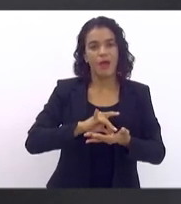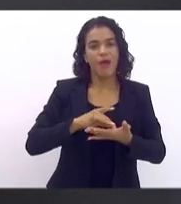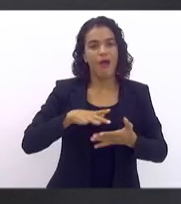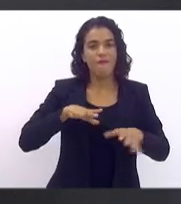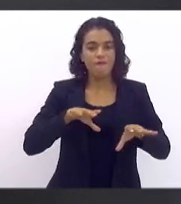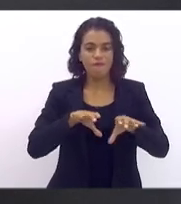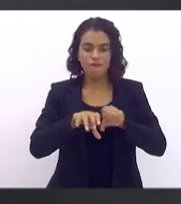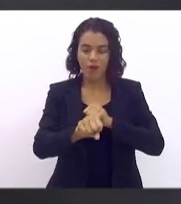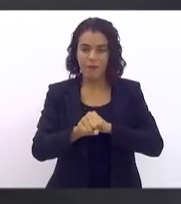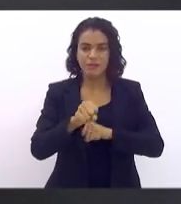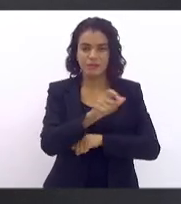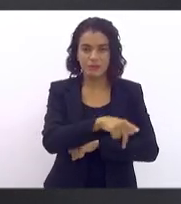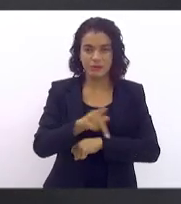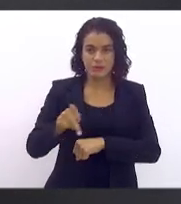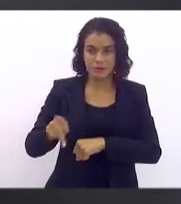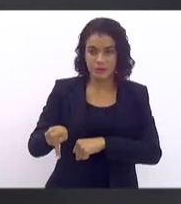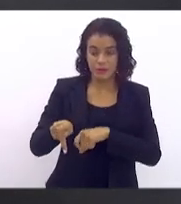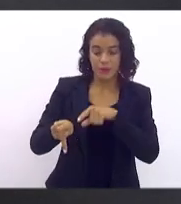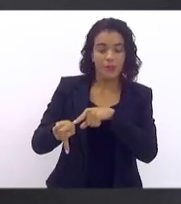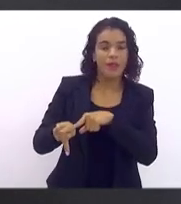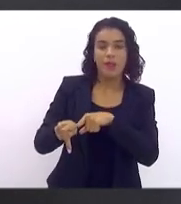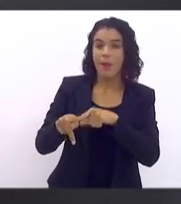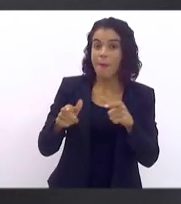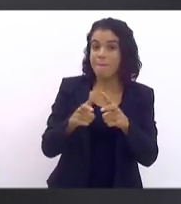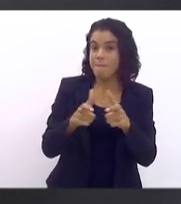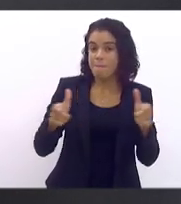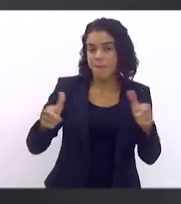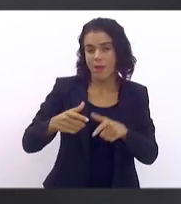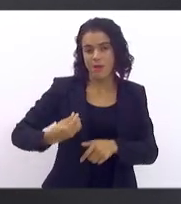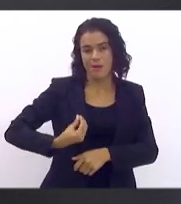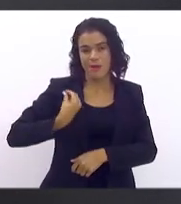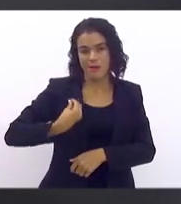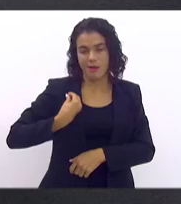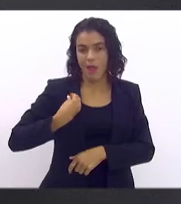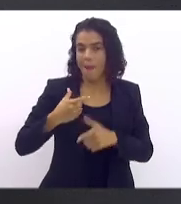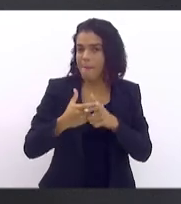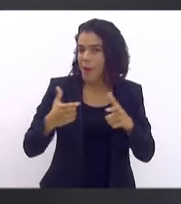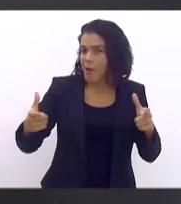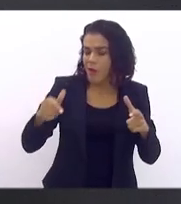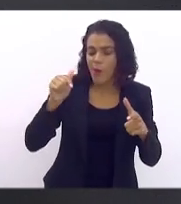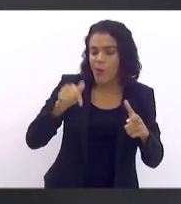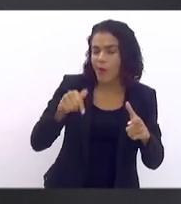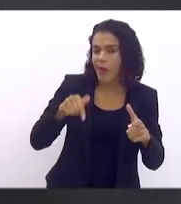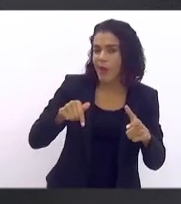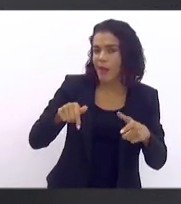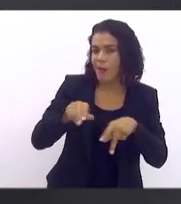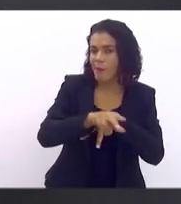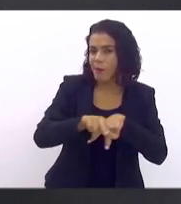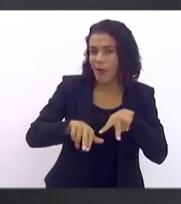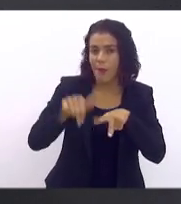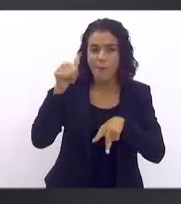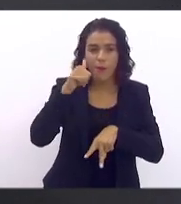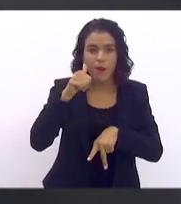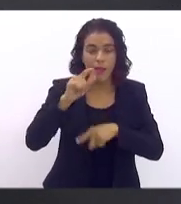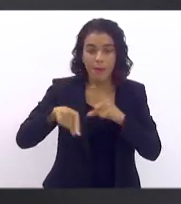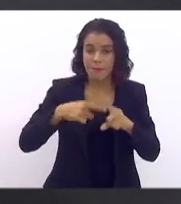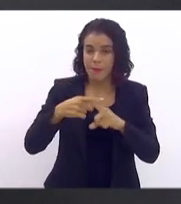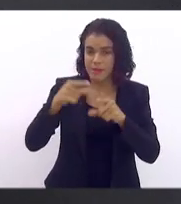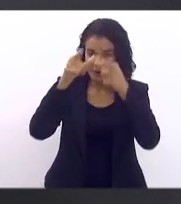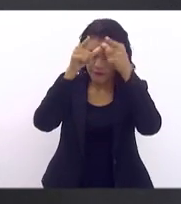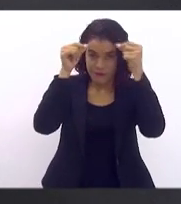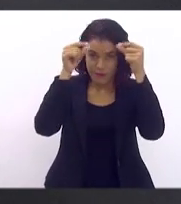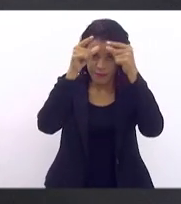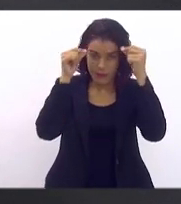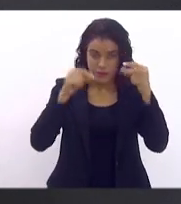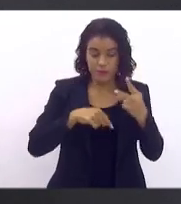é a profissão com a maior presença de mulheres, seguido pela enfermagem. E nessas